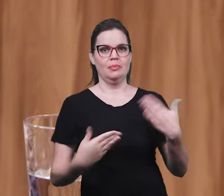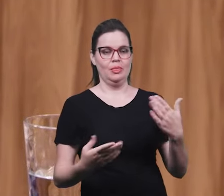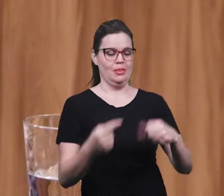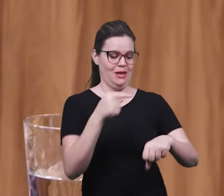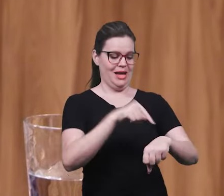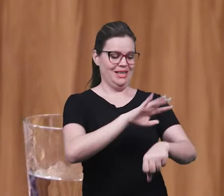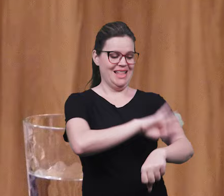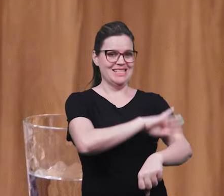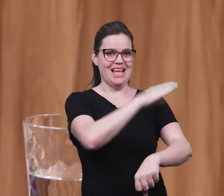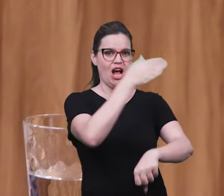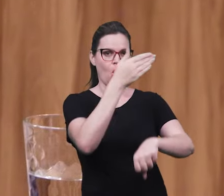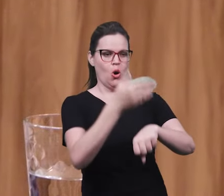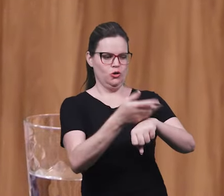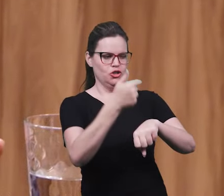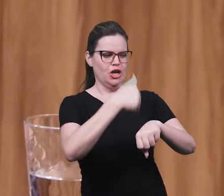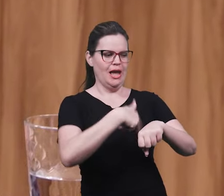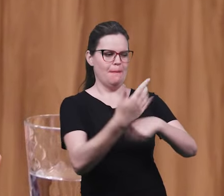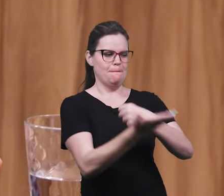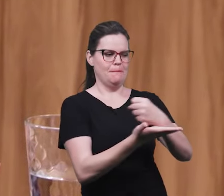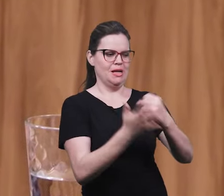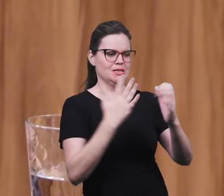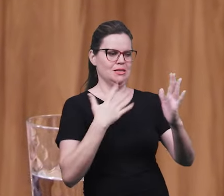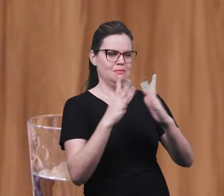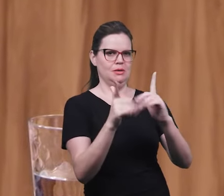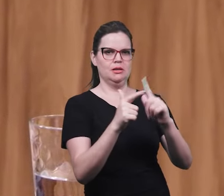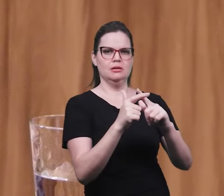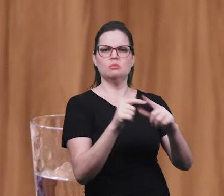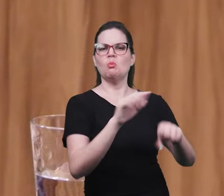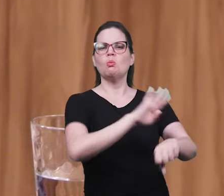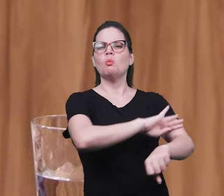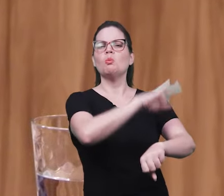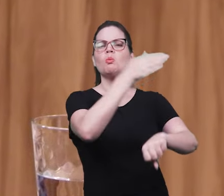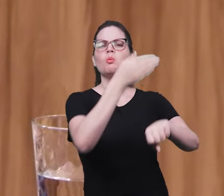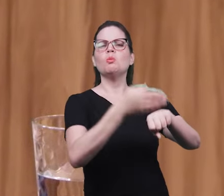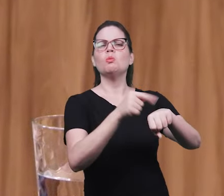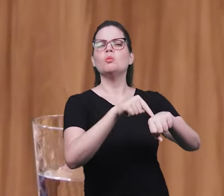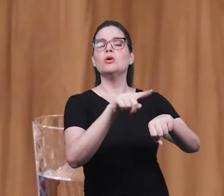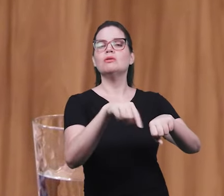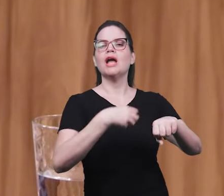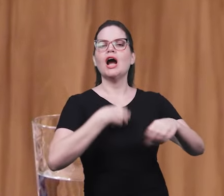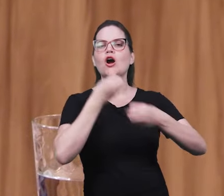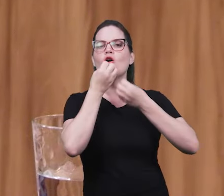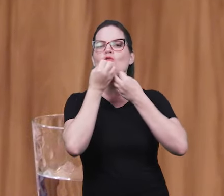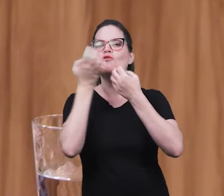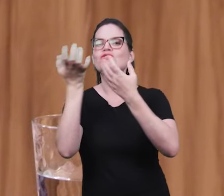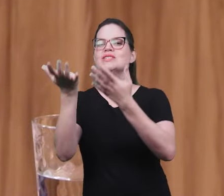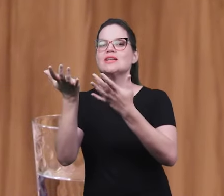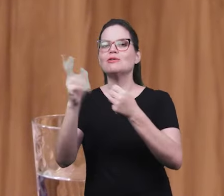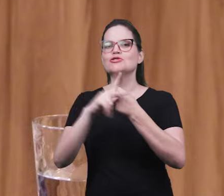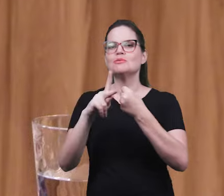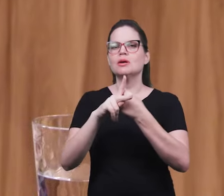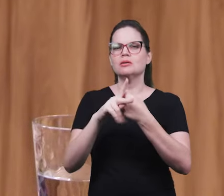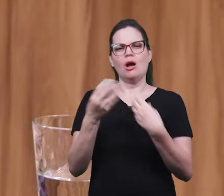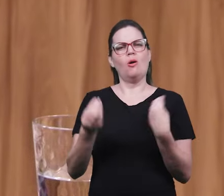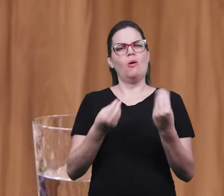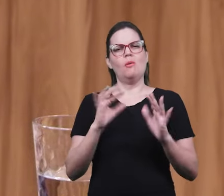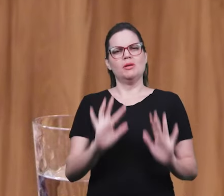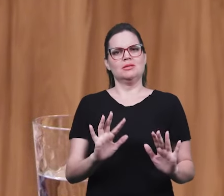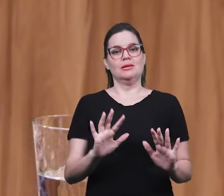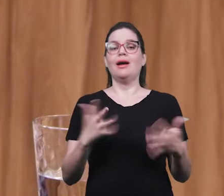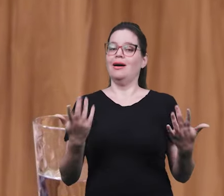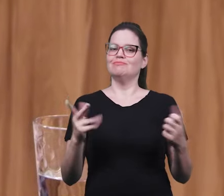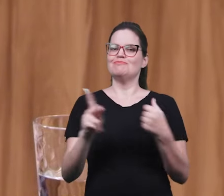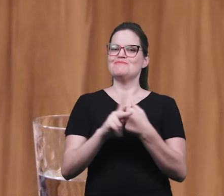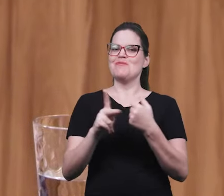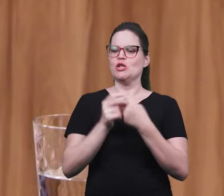esta rocha, eu edificarei a minha igreja. Que rocha era essa? Era a confissão de Pedro. Qual foi a confissão? Tu és o Cristo, Filho do Deus vivo.